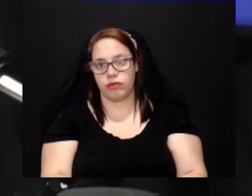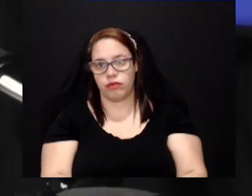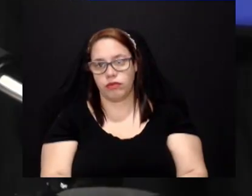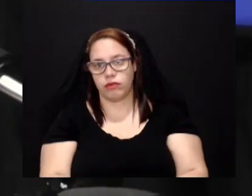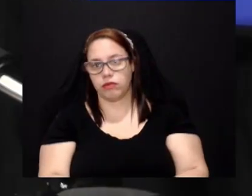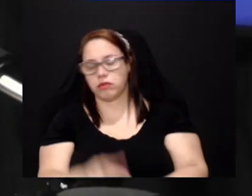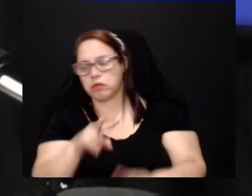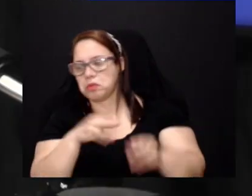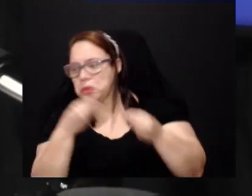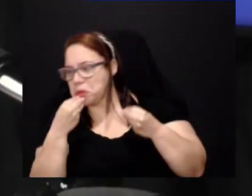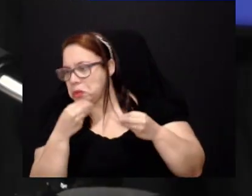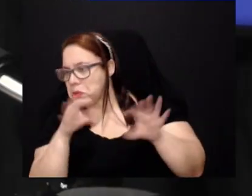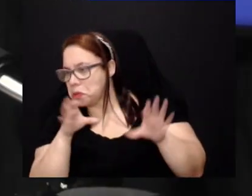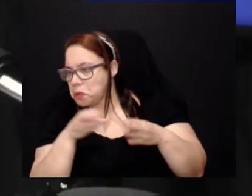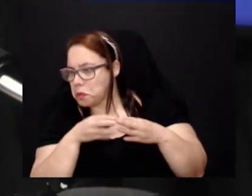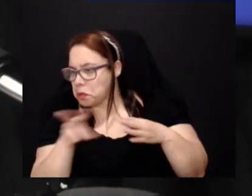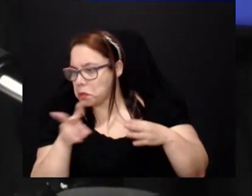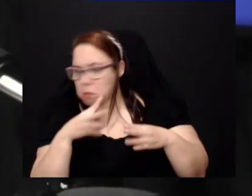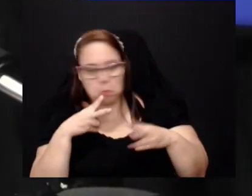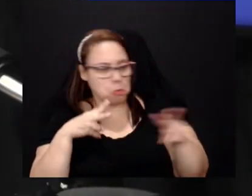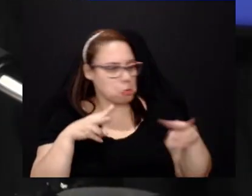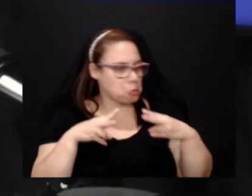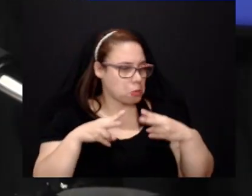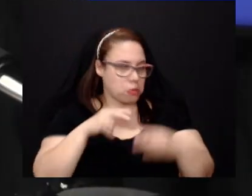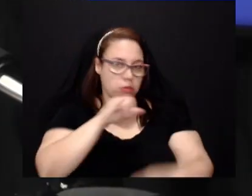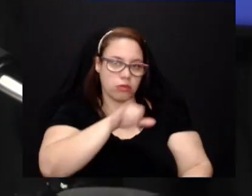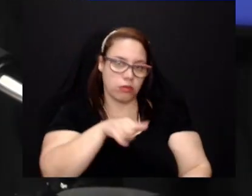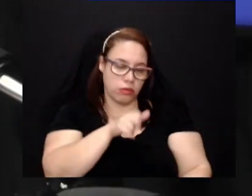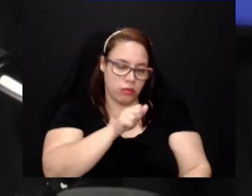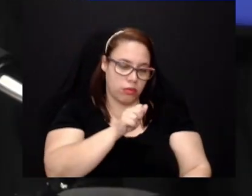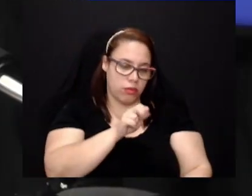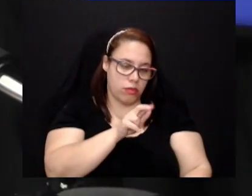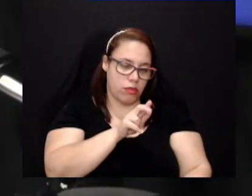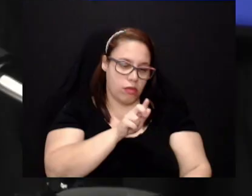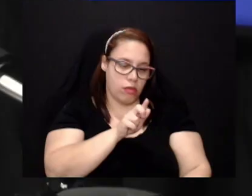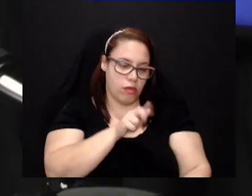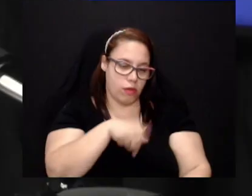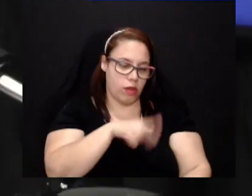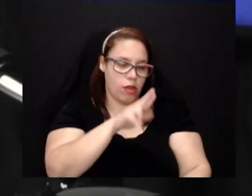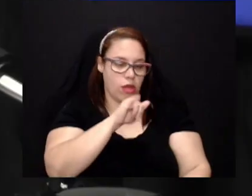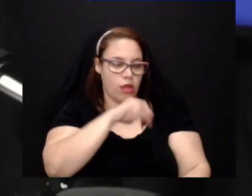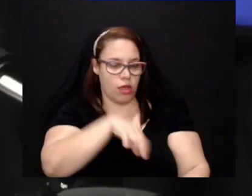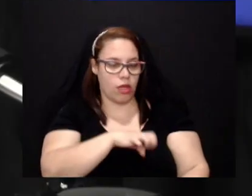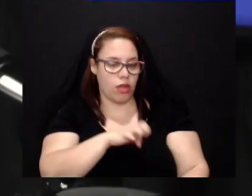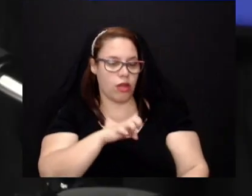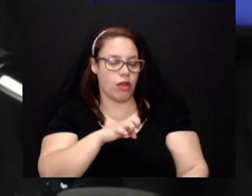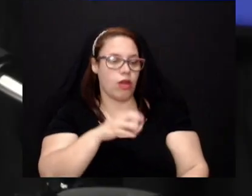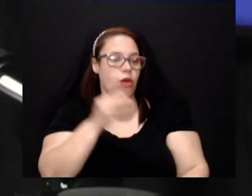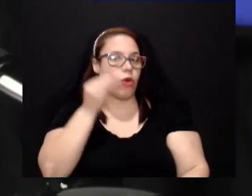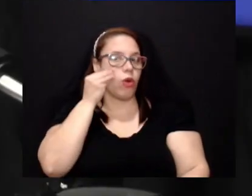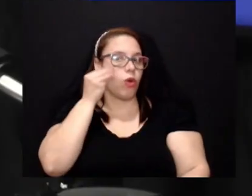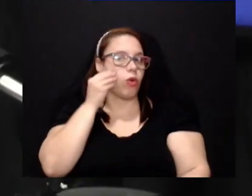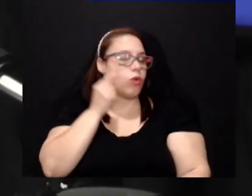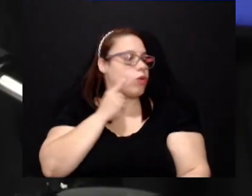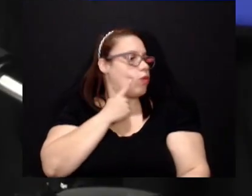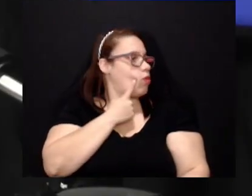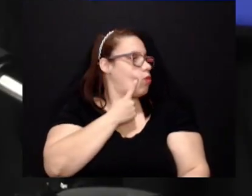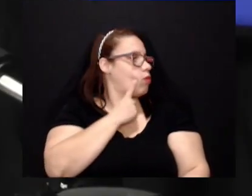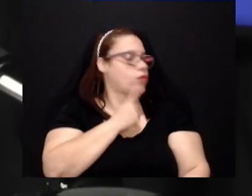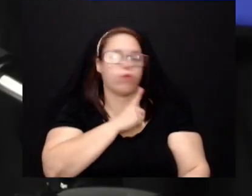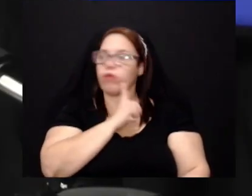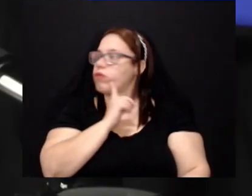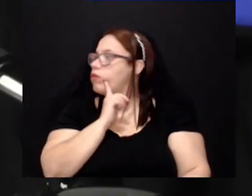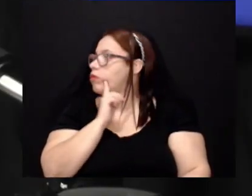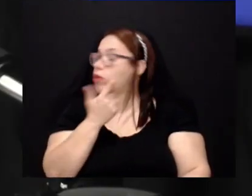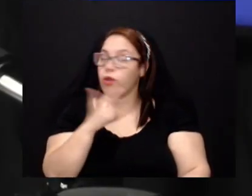Se eu olho, né, a Jaqueline Damasio, ela fala muito do teste do pescoço, né? Olha em volta, se você não tem pessoas negras